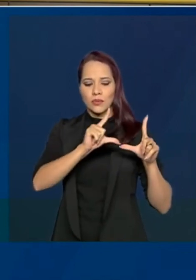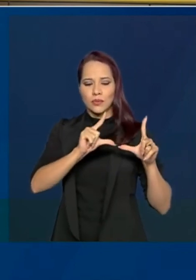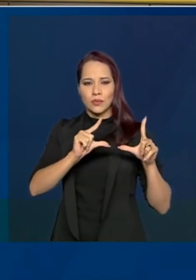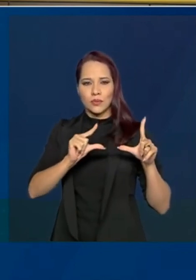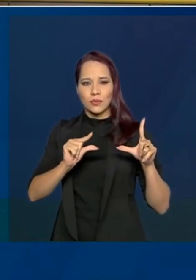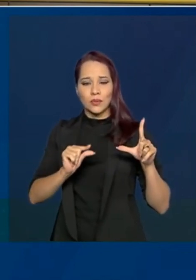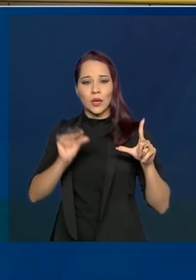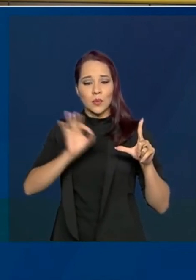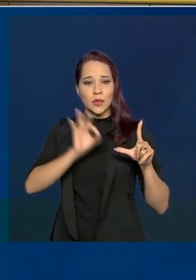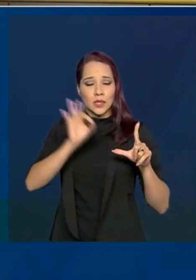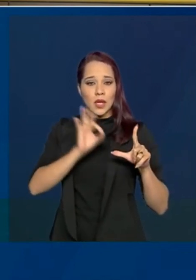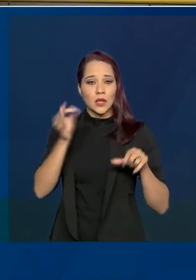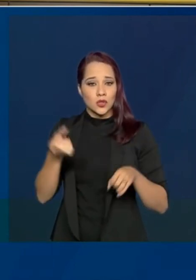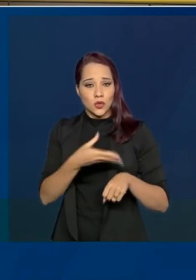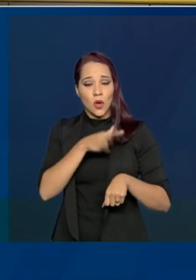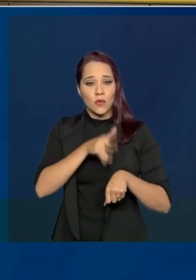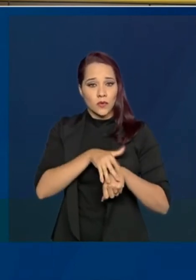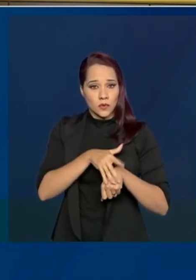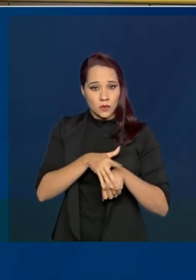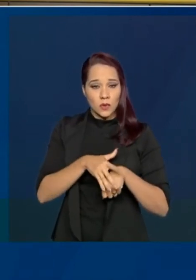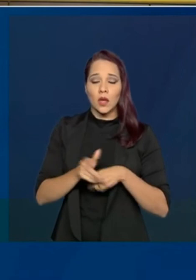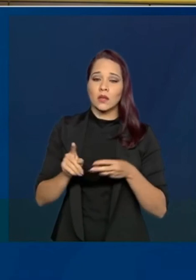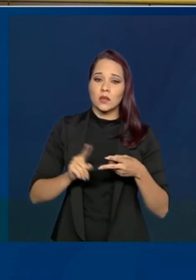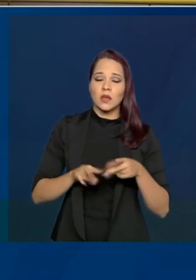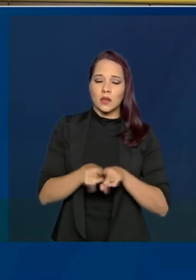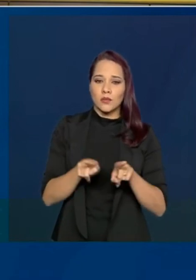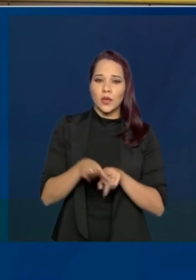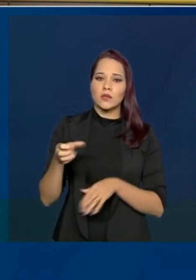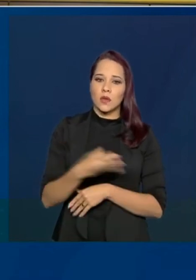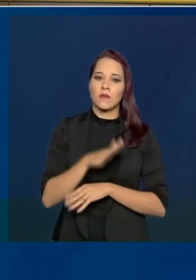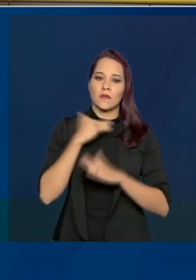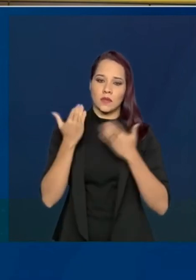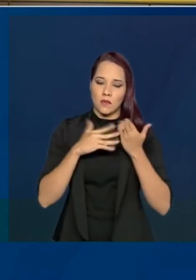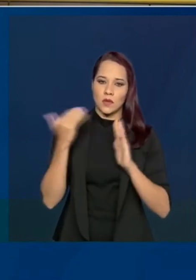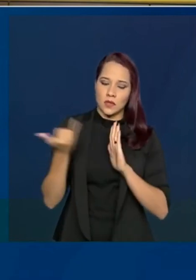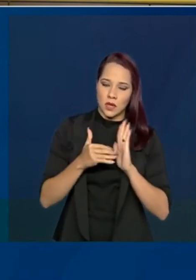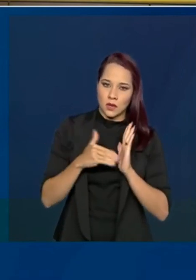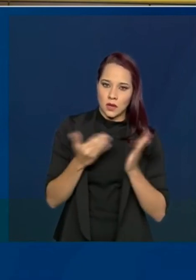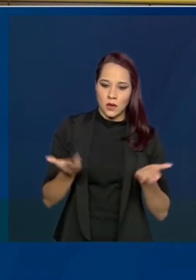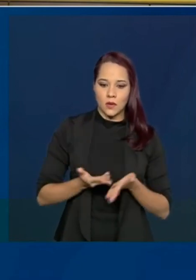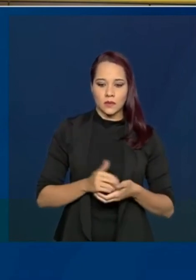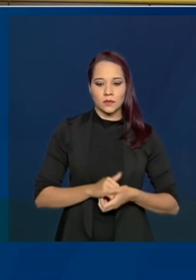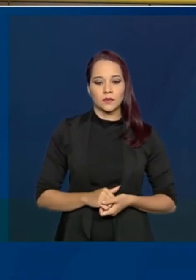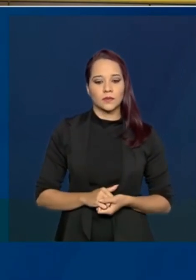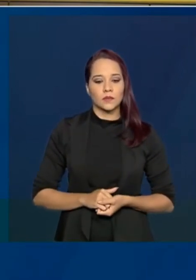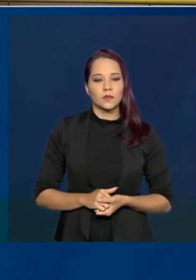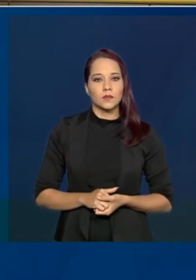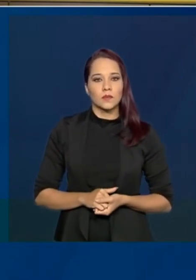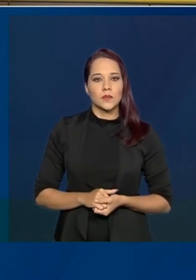índices de casos novos, e assim como de óbitos registrados até o momento. Próximo.